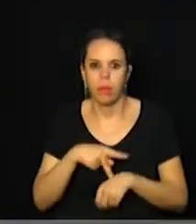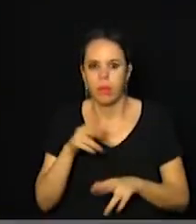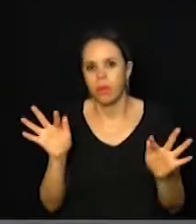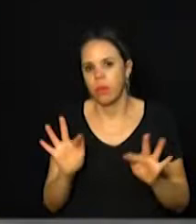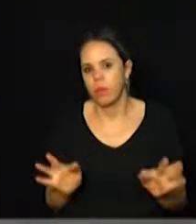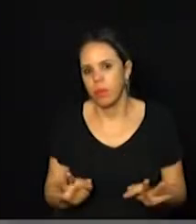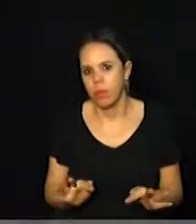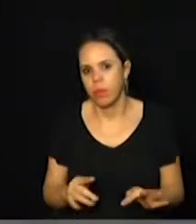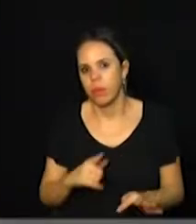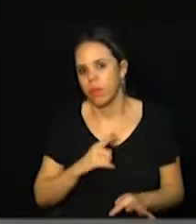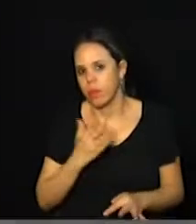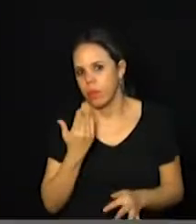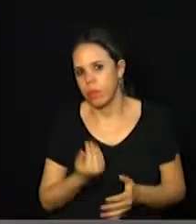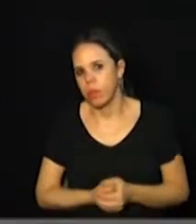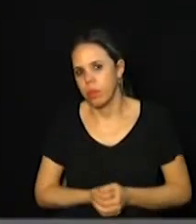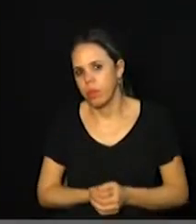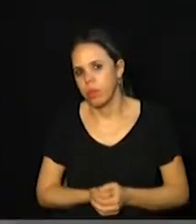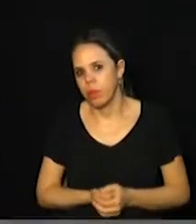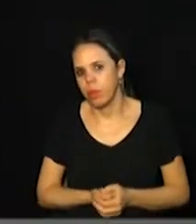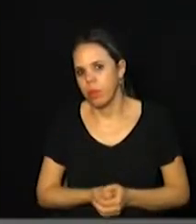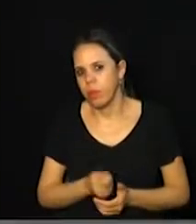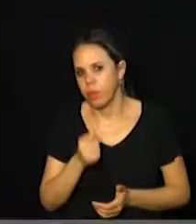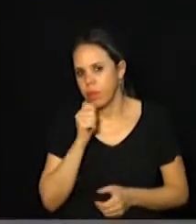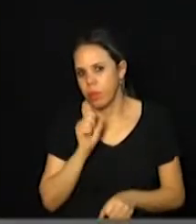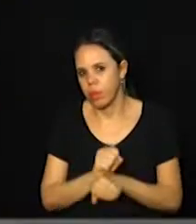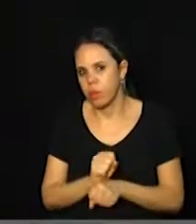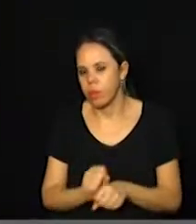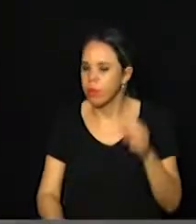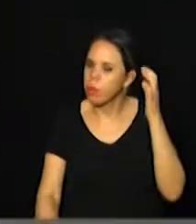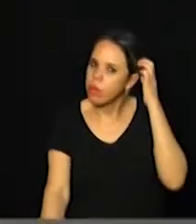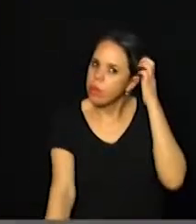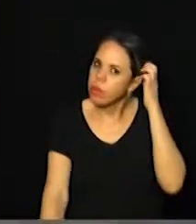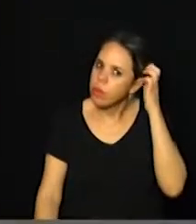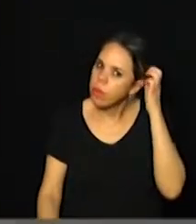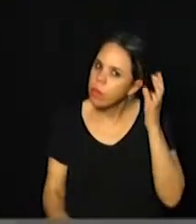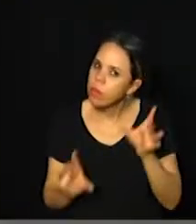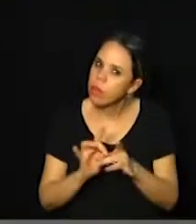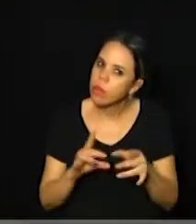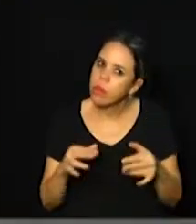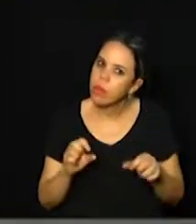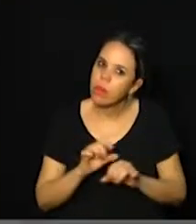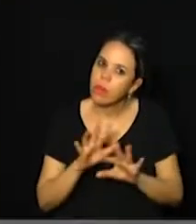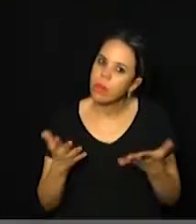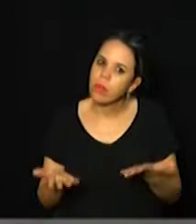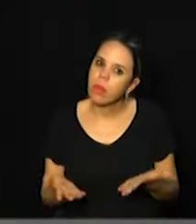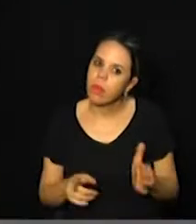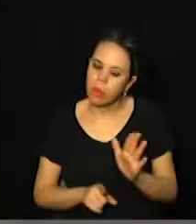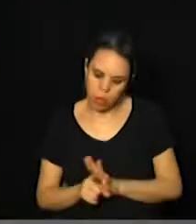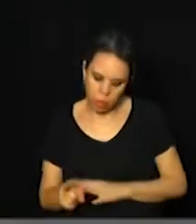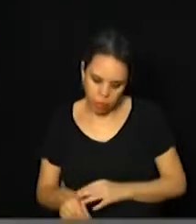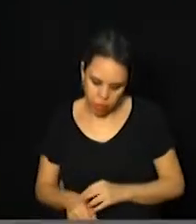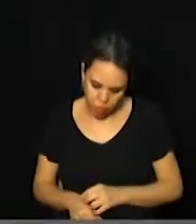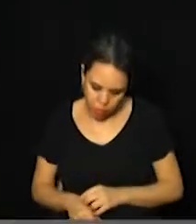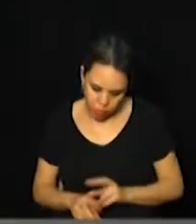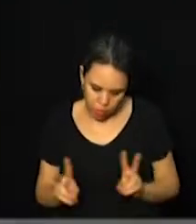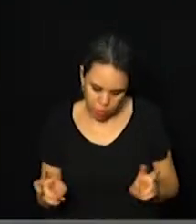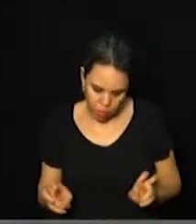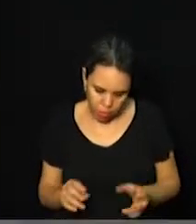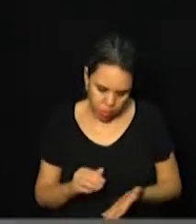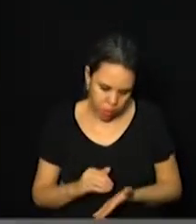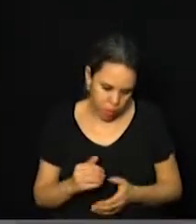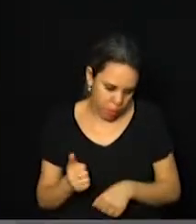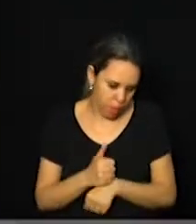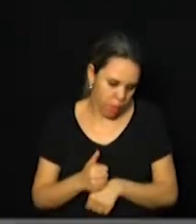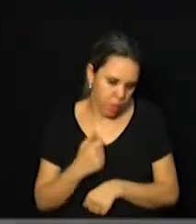seja feliz tenho que comer ou por enquanto eu paro por aqui e estou à disposição para qualquer esclarecimento qualquer pergunta sobre a nossa